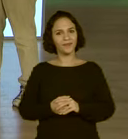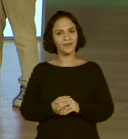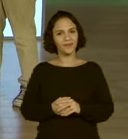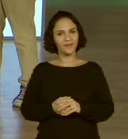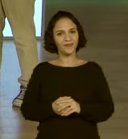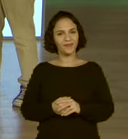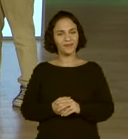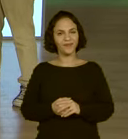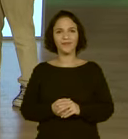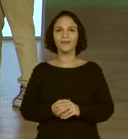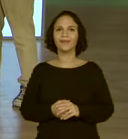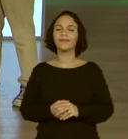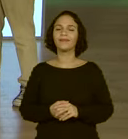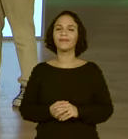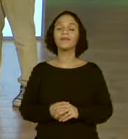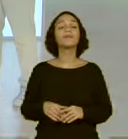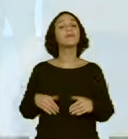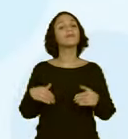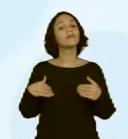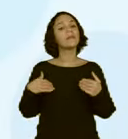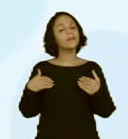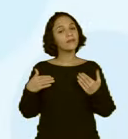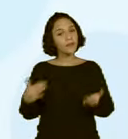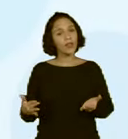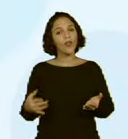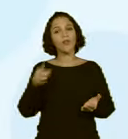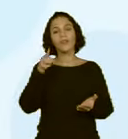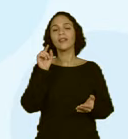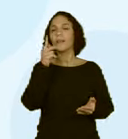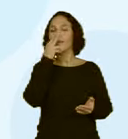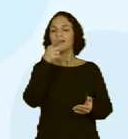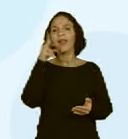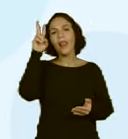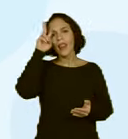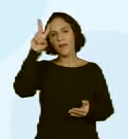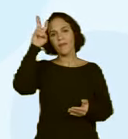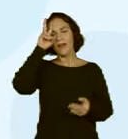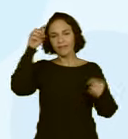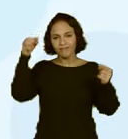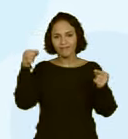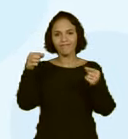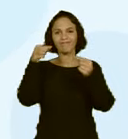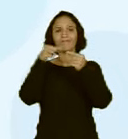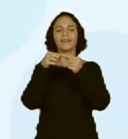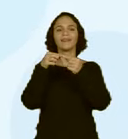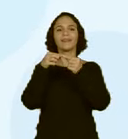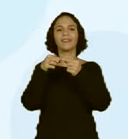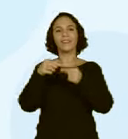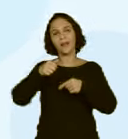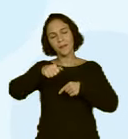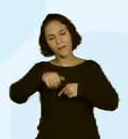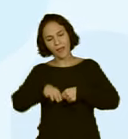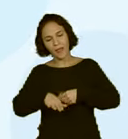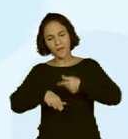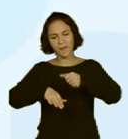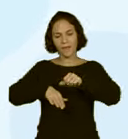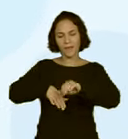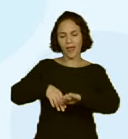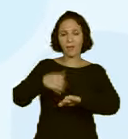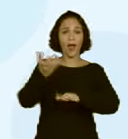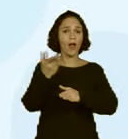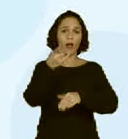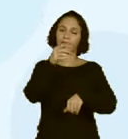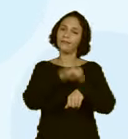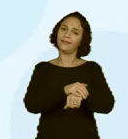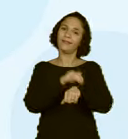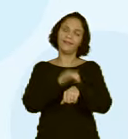E, então, você cria um lembrete para o seu sonho. Esse é o passo 7. Então, gente, agora é com você,